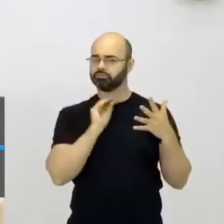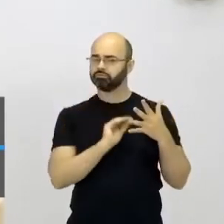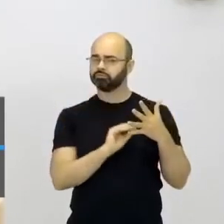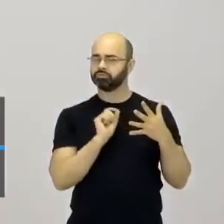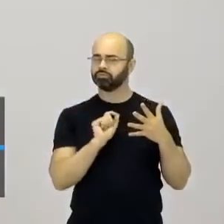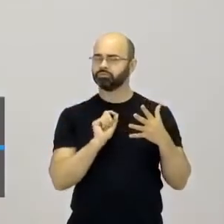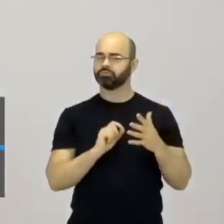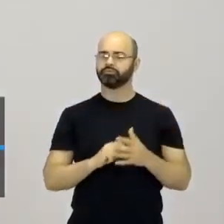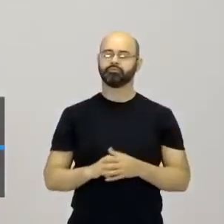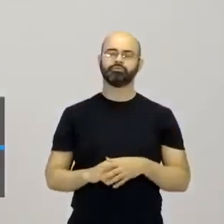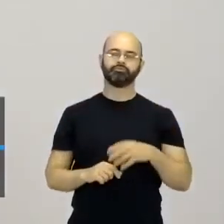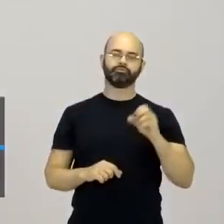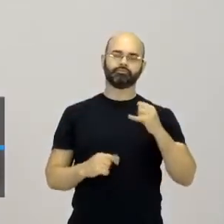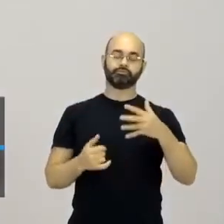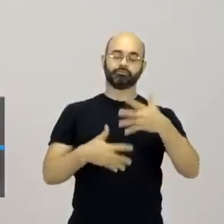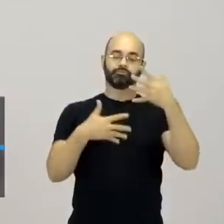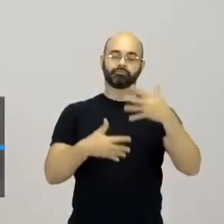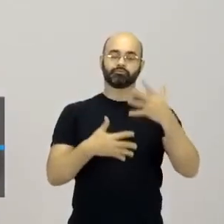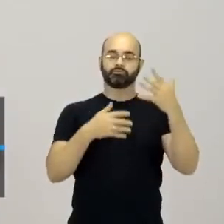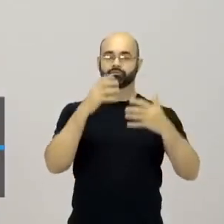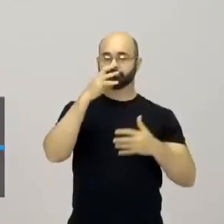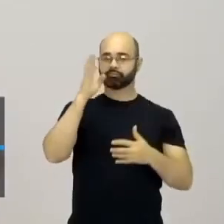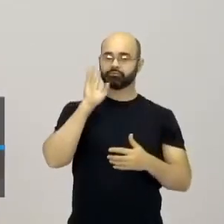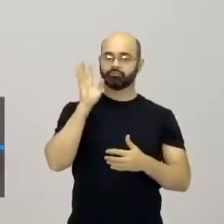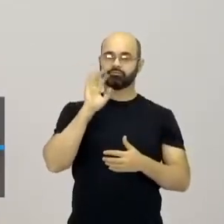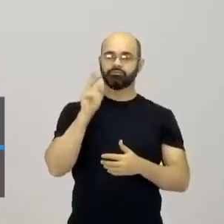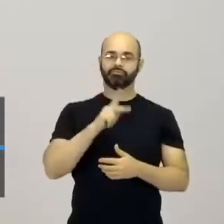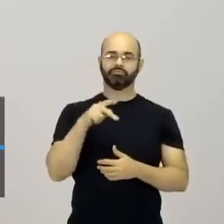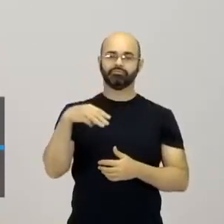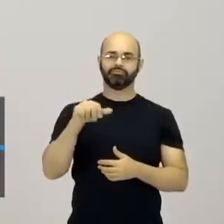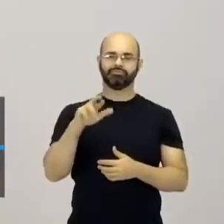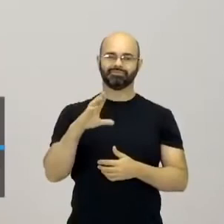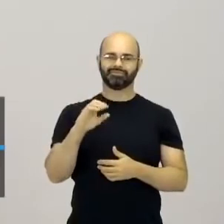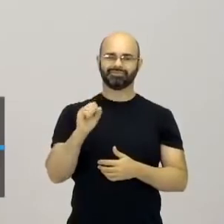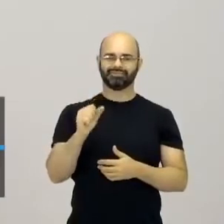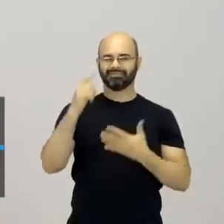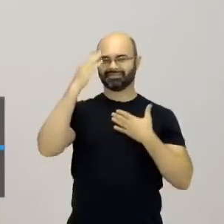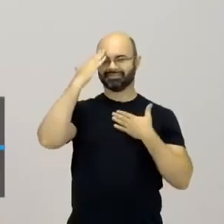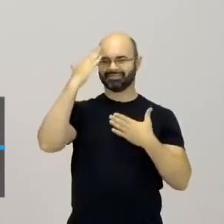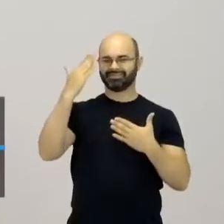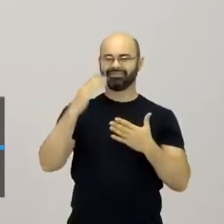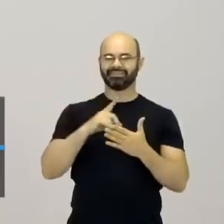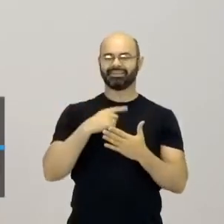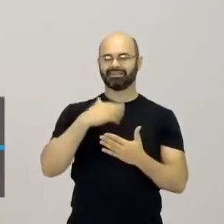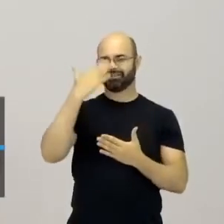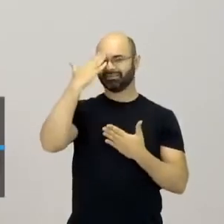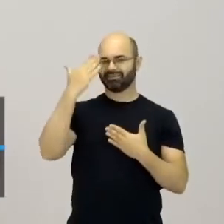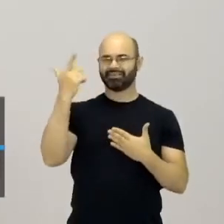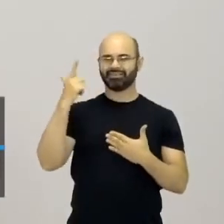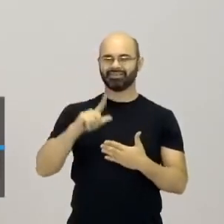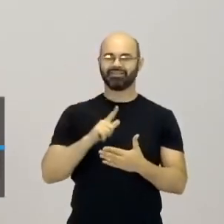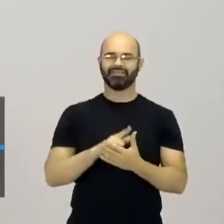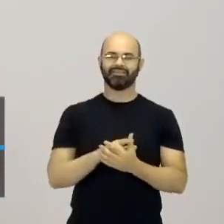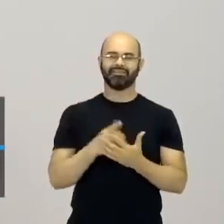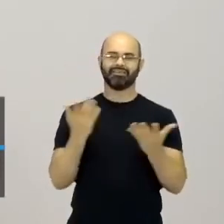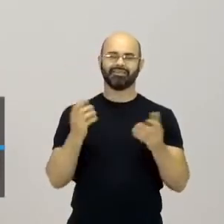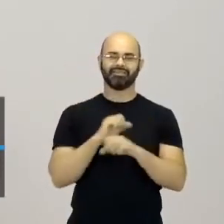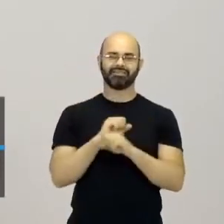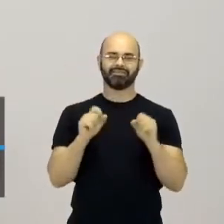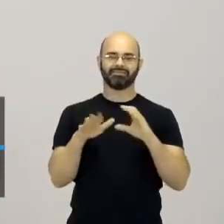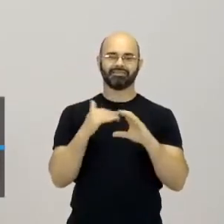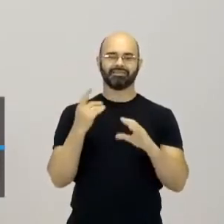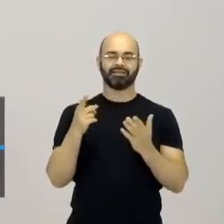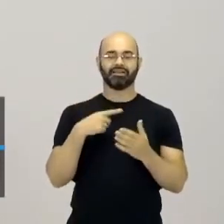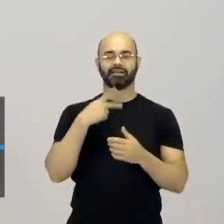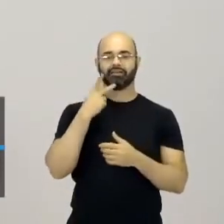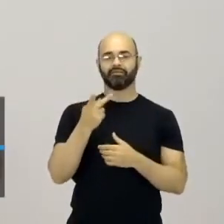que eles querem. Tem bastante coisa legal aqui. O professor Marcos está aqui. Obrigado, Marcos, viu? Te agradecer de novo, hein? Né? Por hoje de manhã. Ele fala o seguinte,